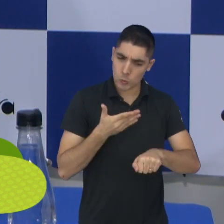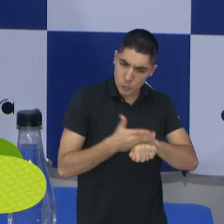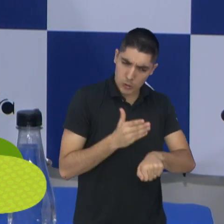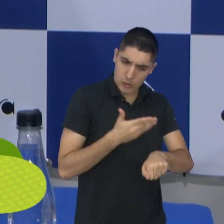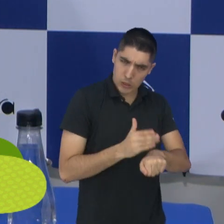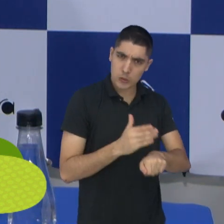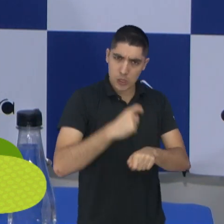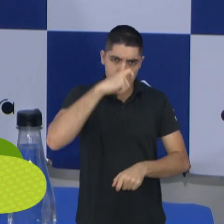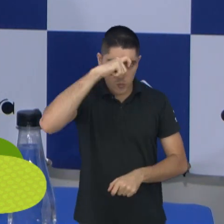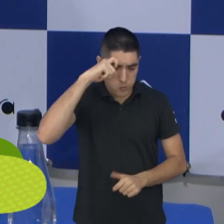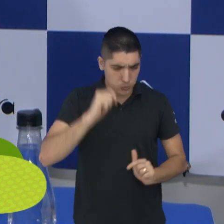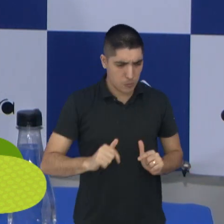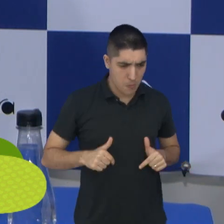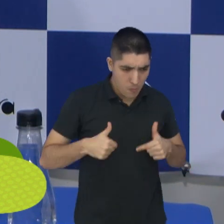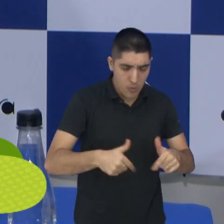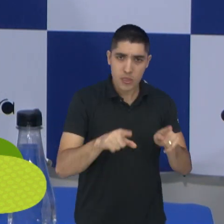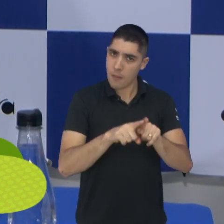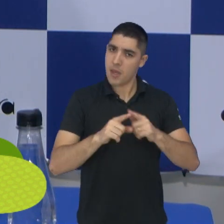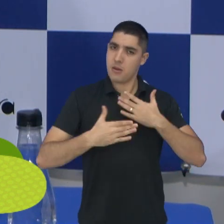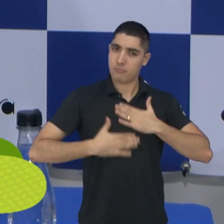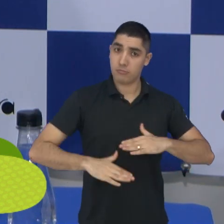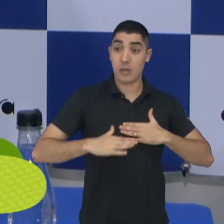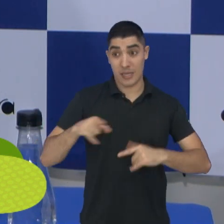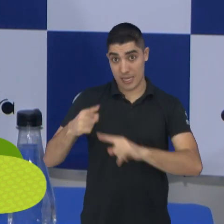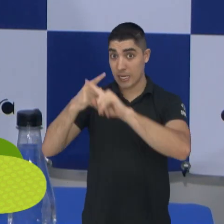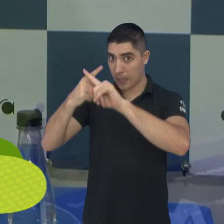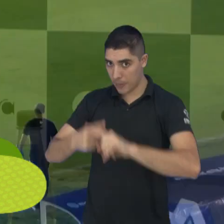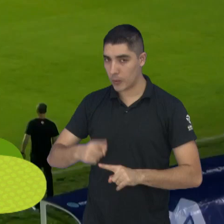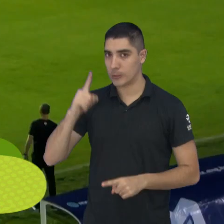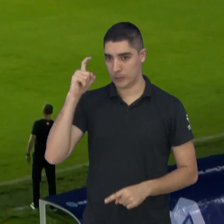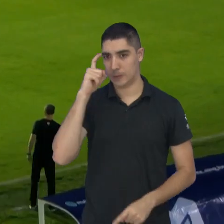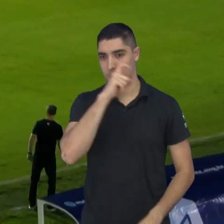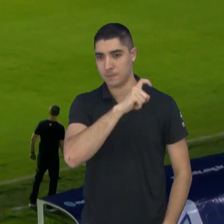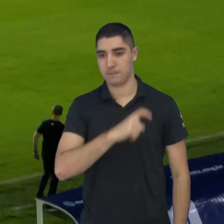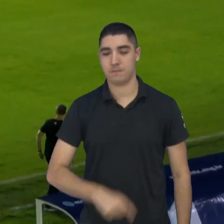treinando, continuar descansando, porque o campeonato é muito difícil.